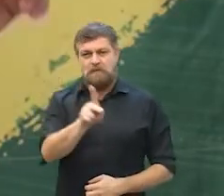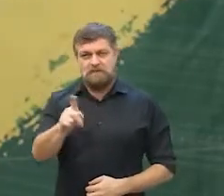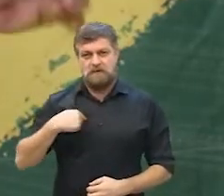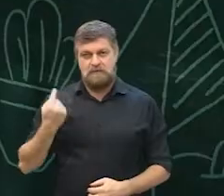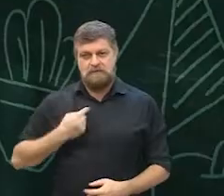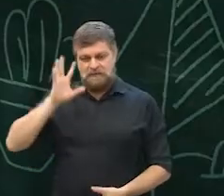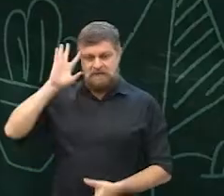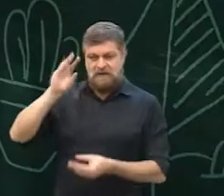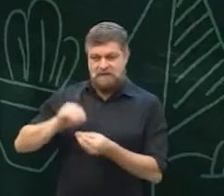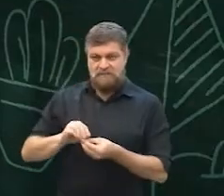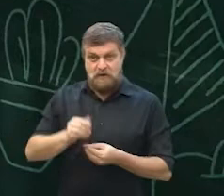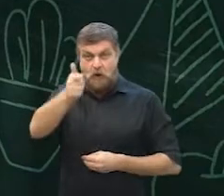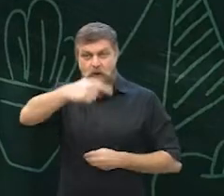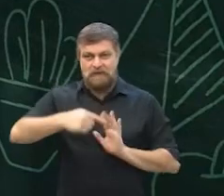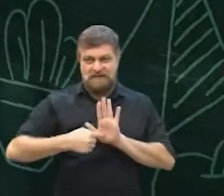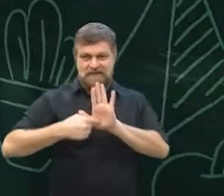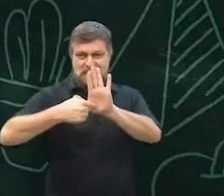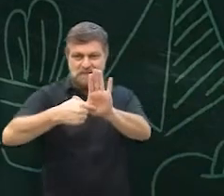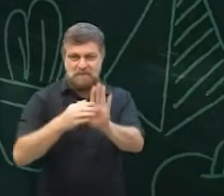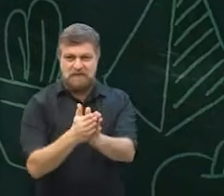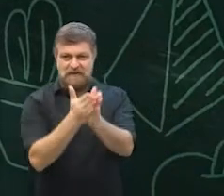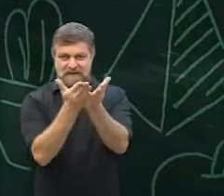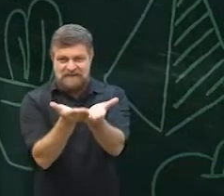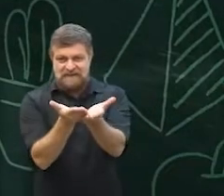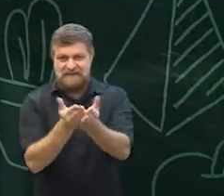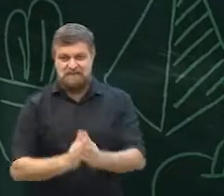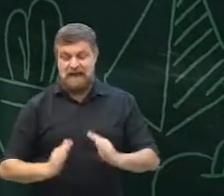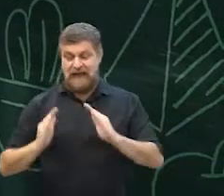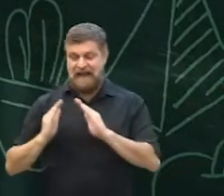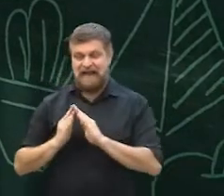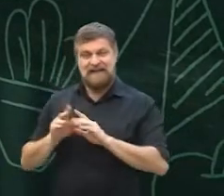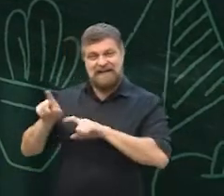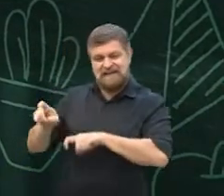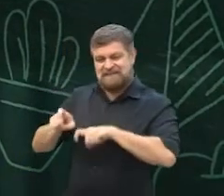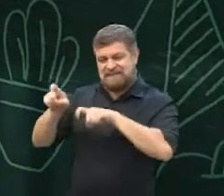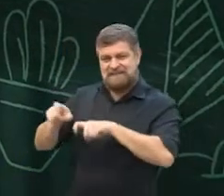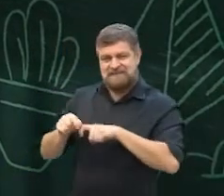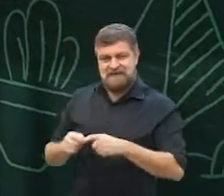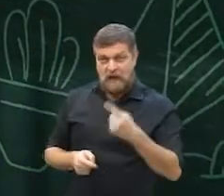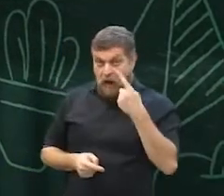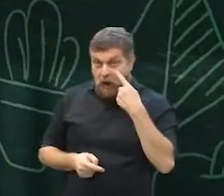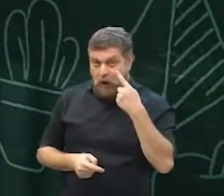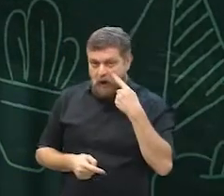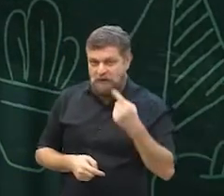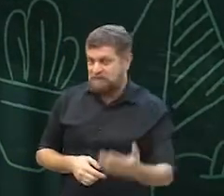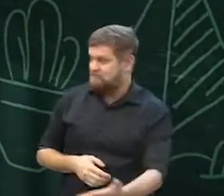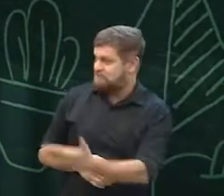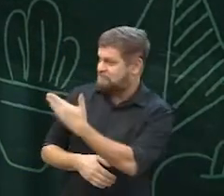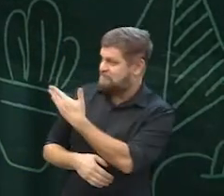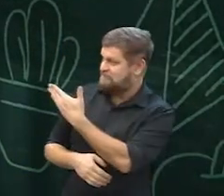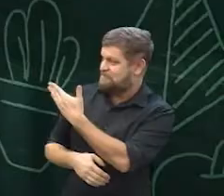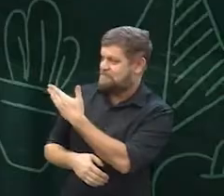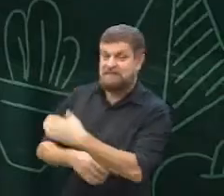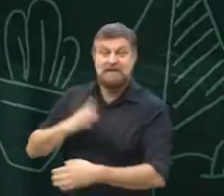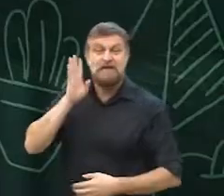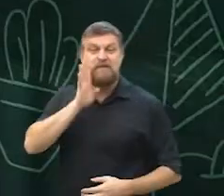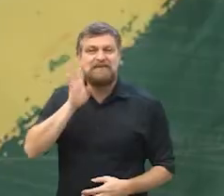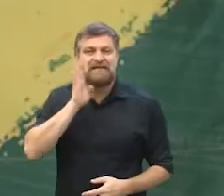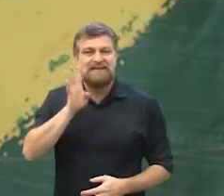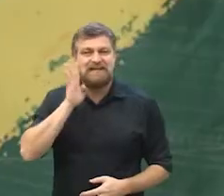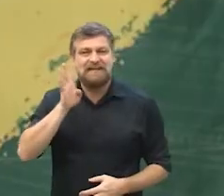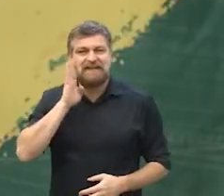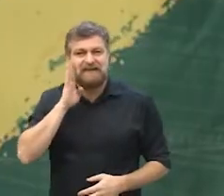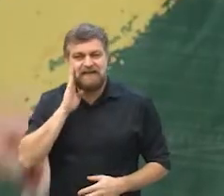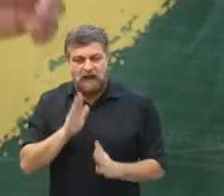gente encerrar, mostra mais uma vez o livro, então, Casa da Chácara. Aí, ó, bacana, Casa da Chácara, livro